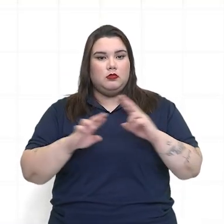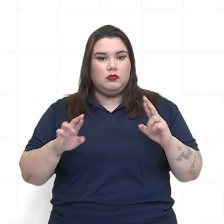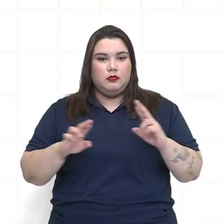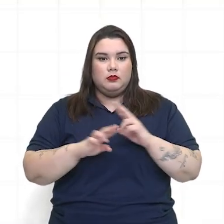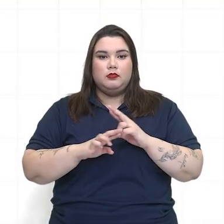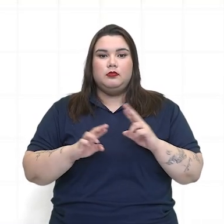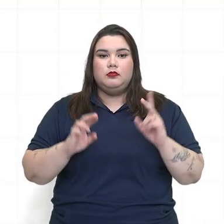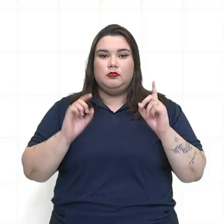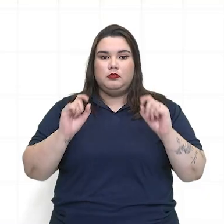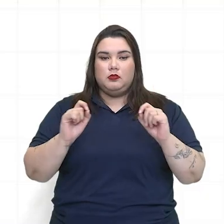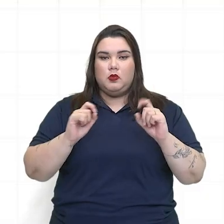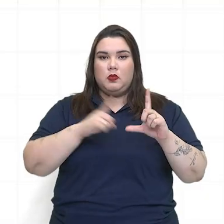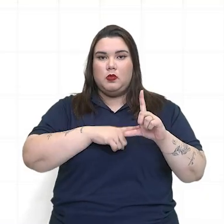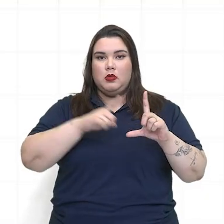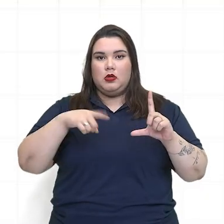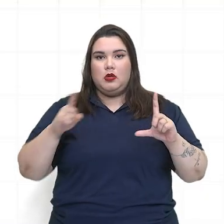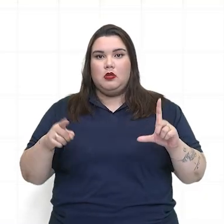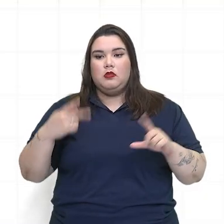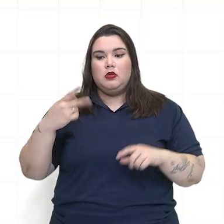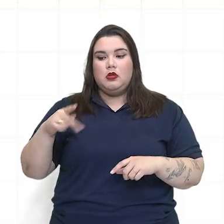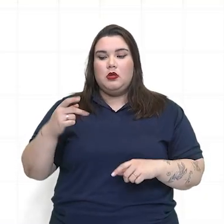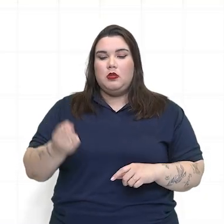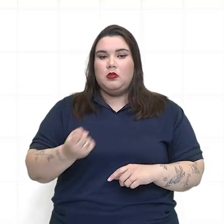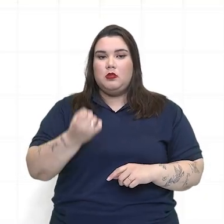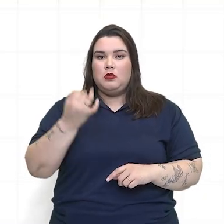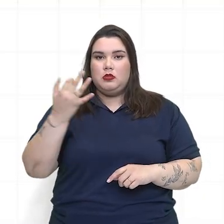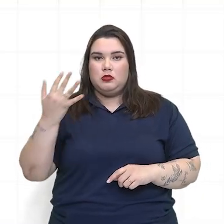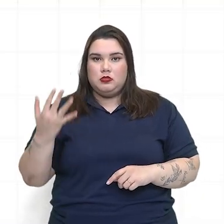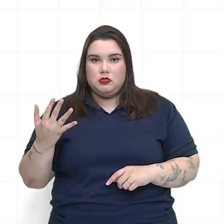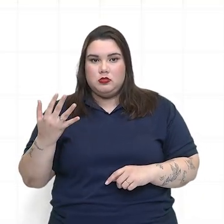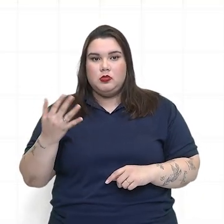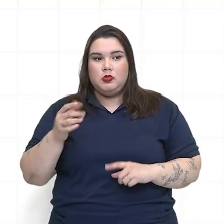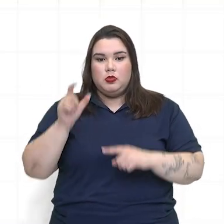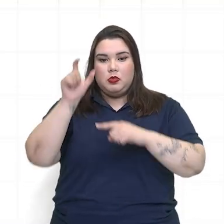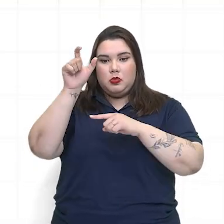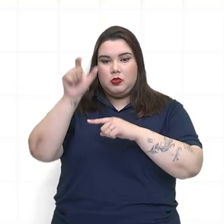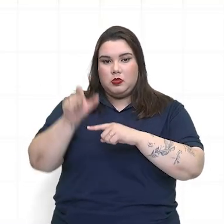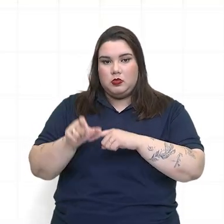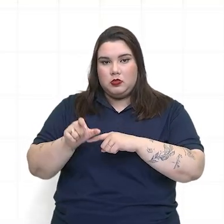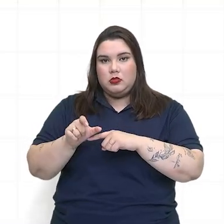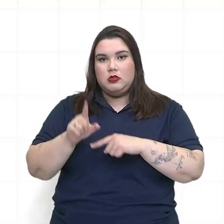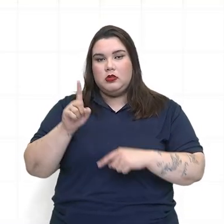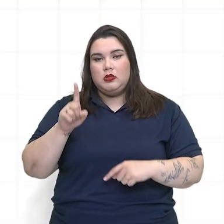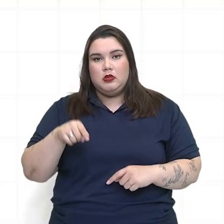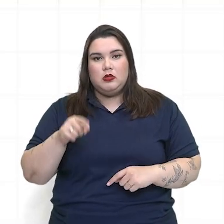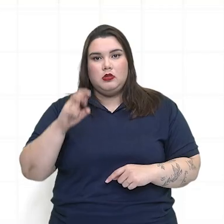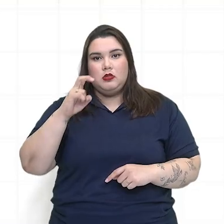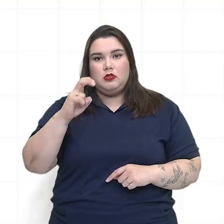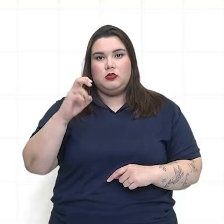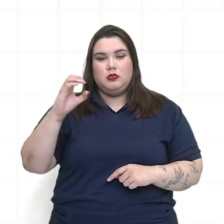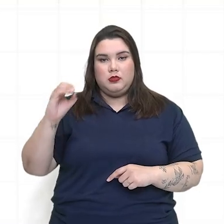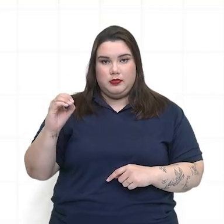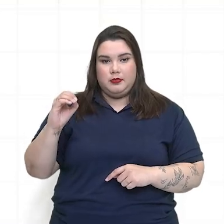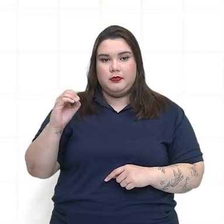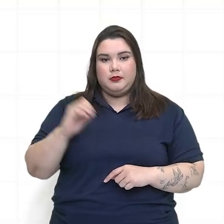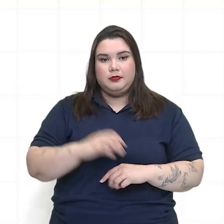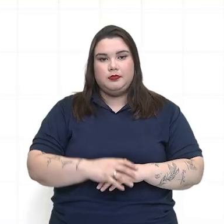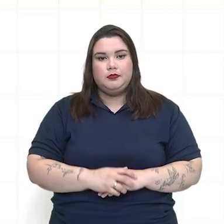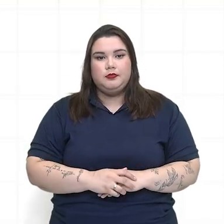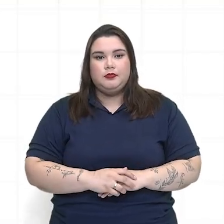com o nosso gráfico, né, o rótulo da sua coluna é igual a